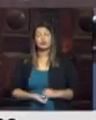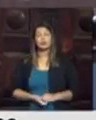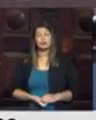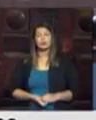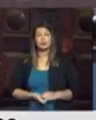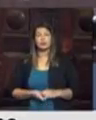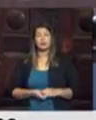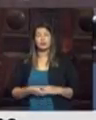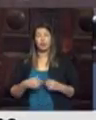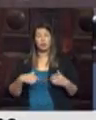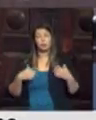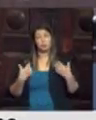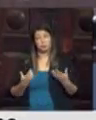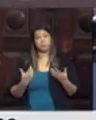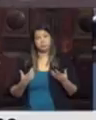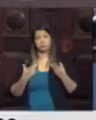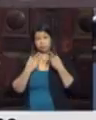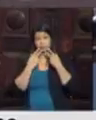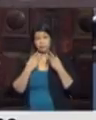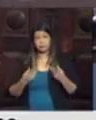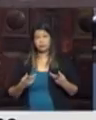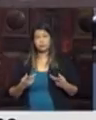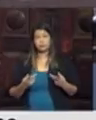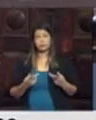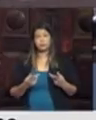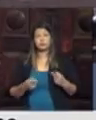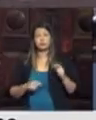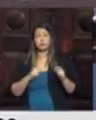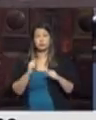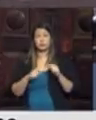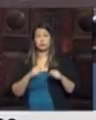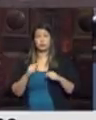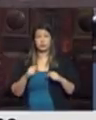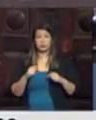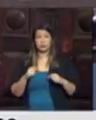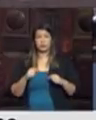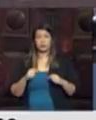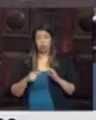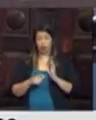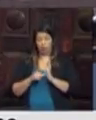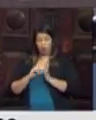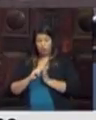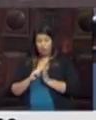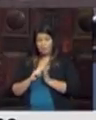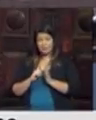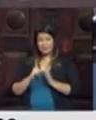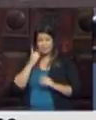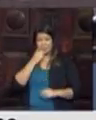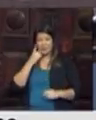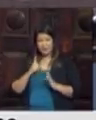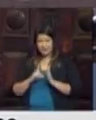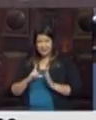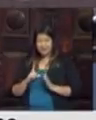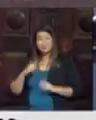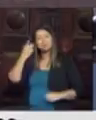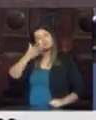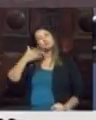me solidarizar com aqueles que me antecederam na fala,